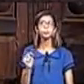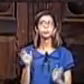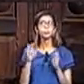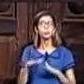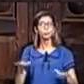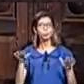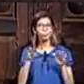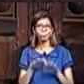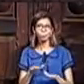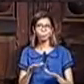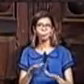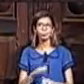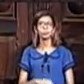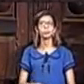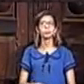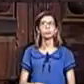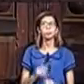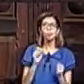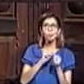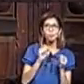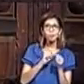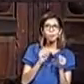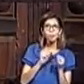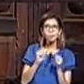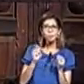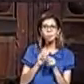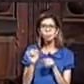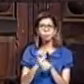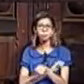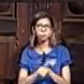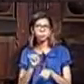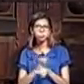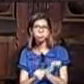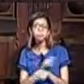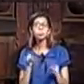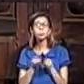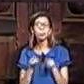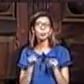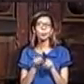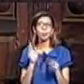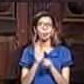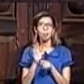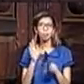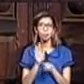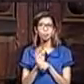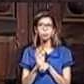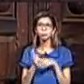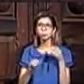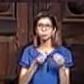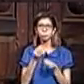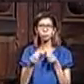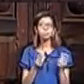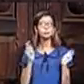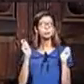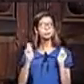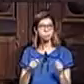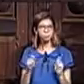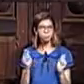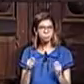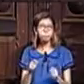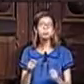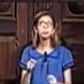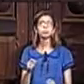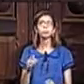todas essas medidas, quais os benefícios que elas podem trazer